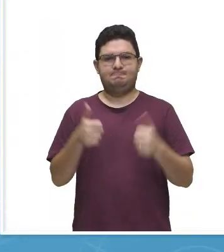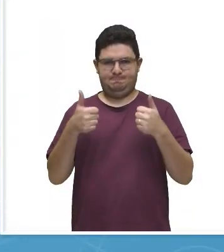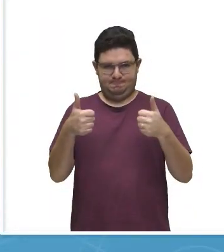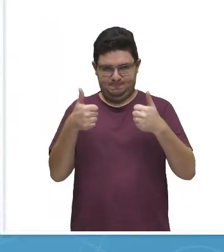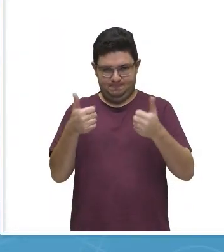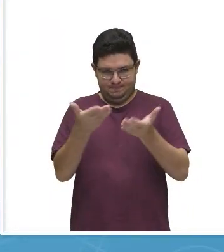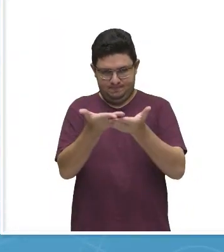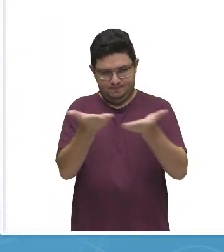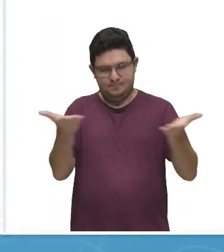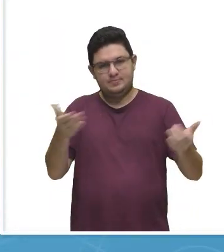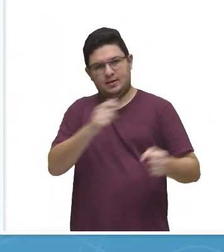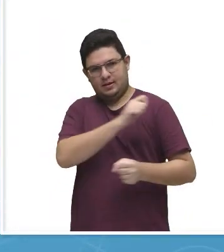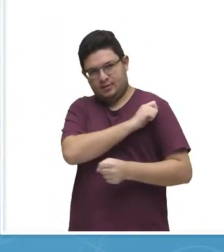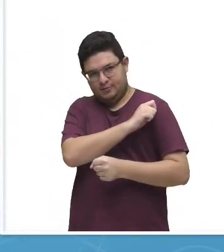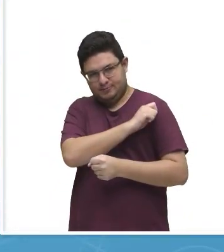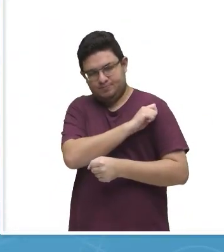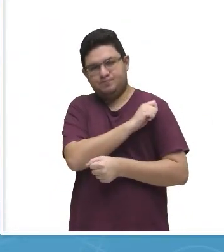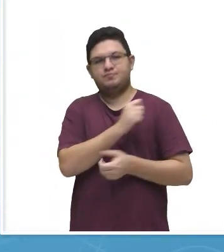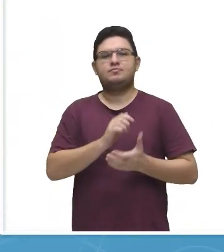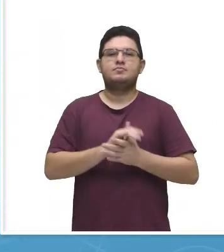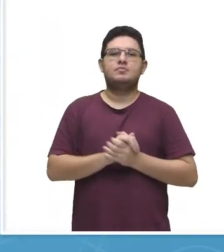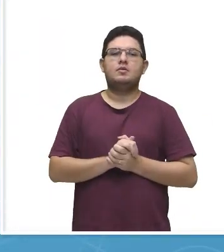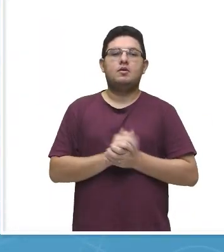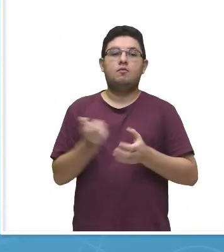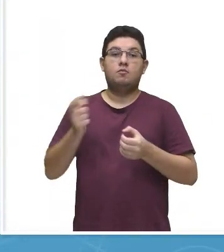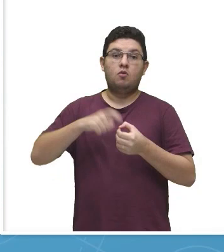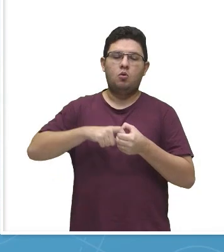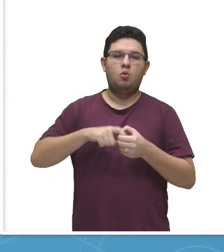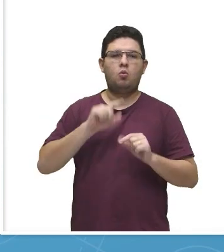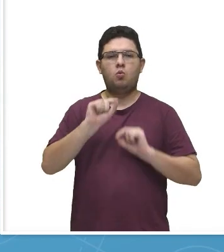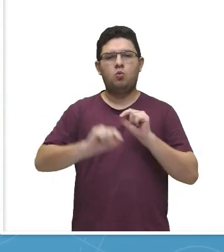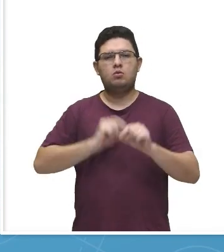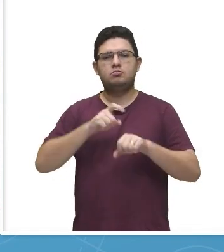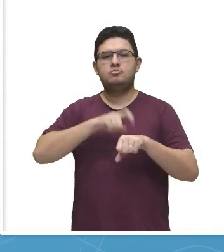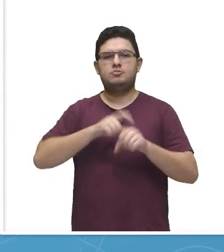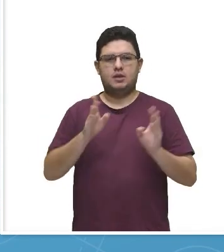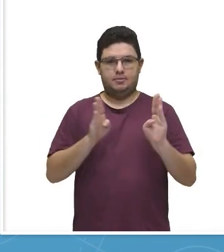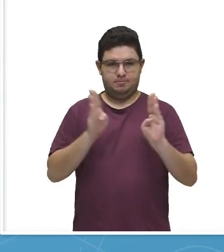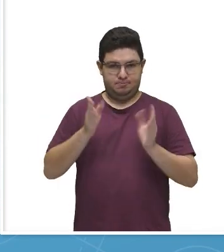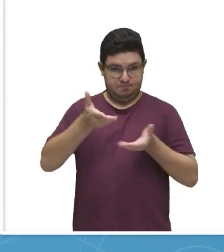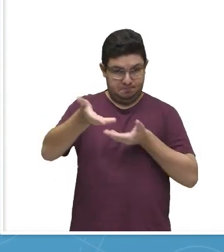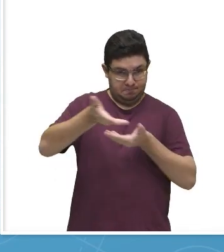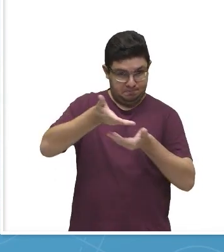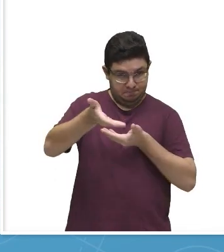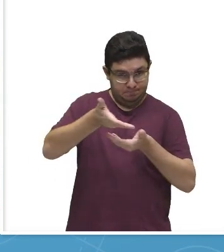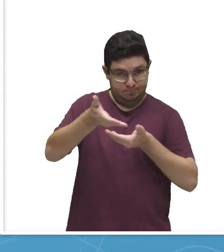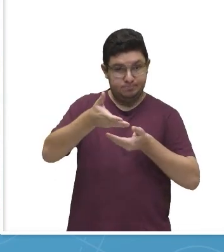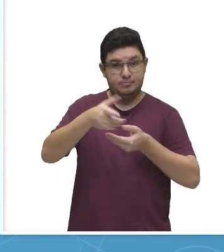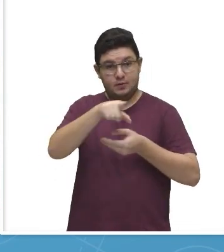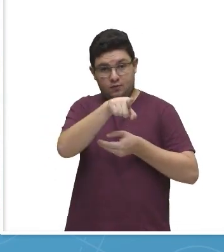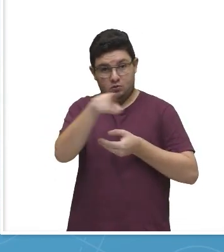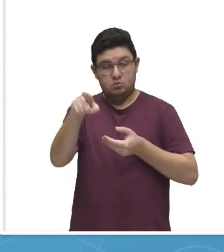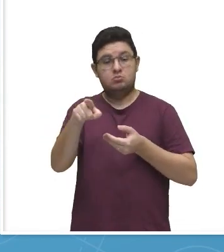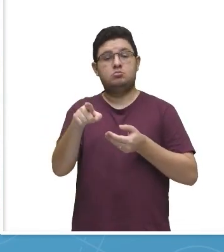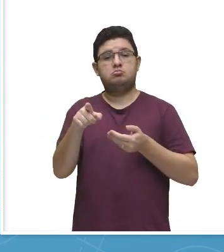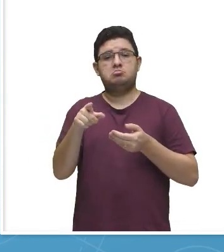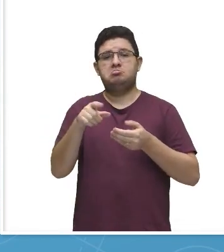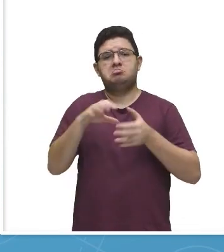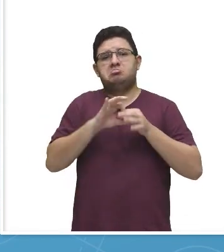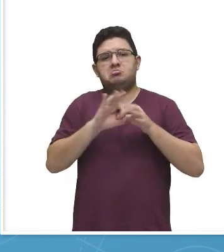queridos alunos, estamos de volta agora para a nossa interatividade, espaço aberto aí para vocês exporem os resultados obtidos